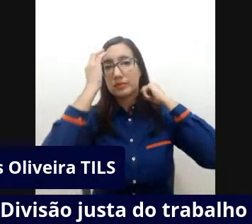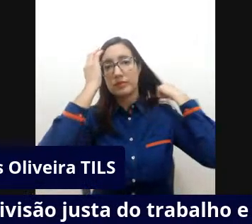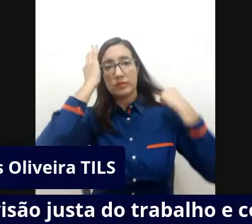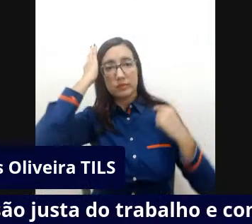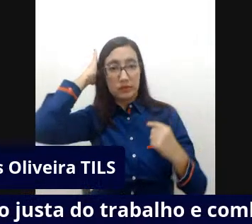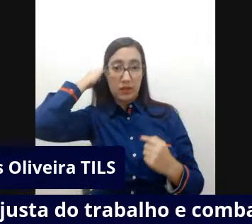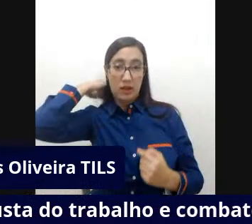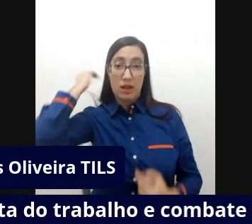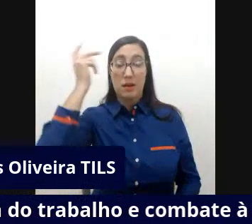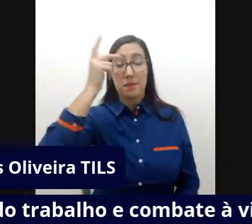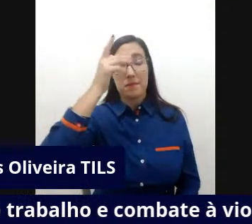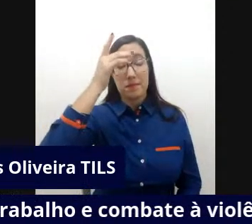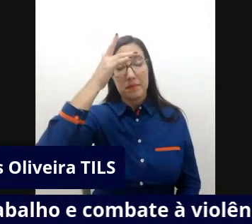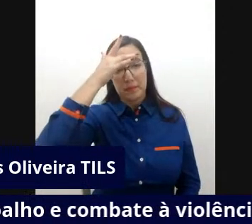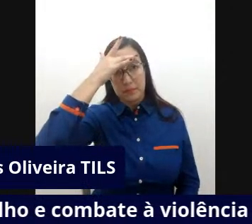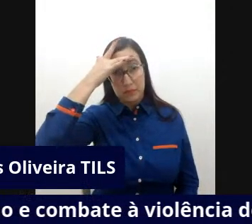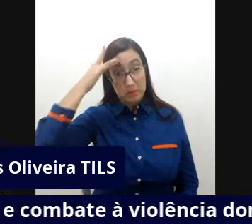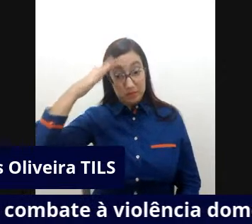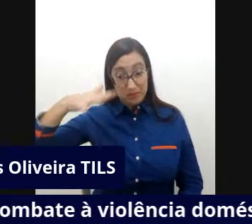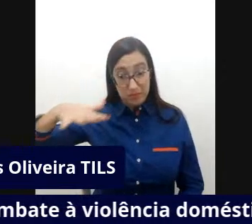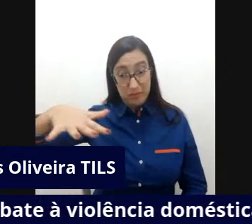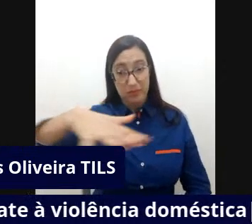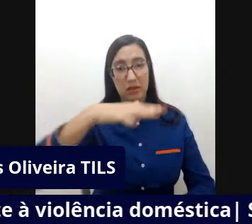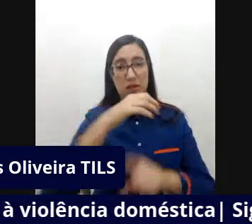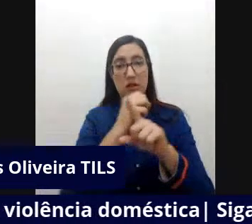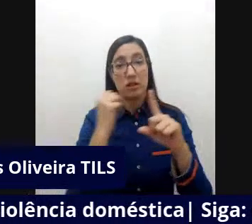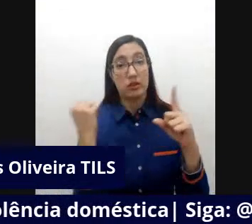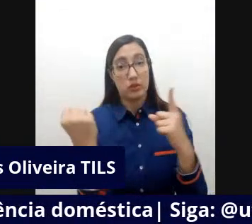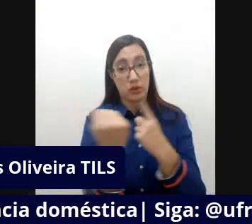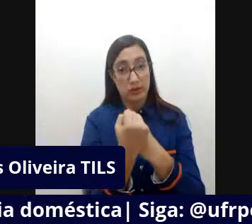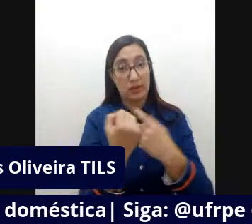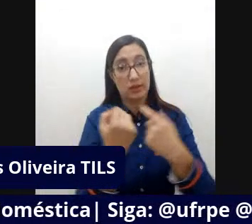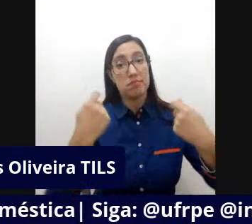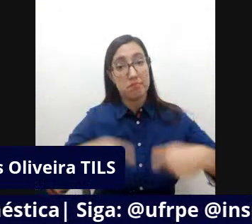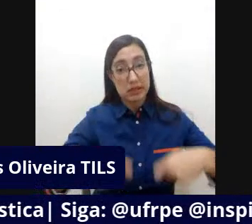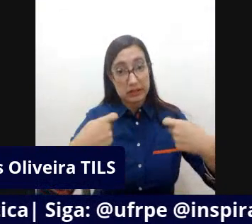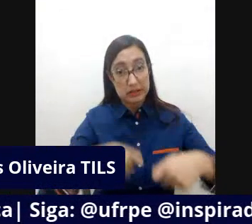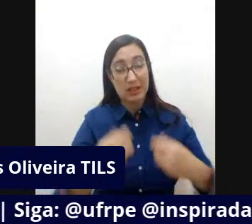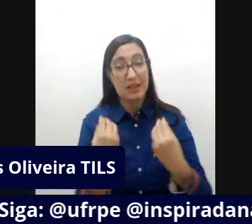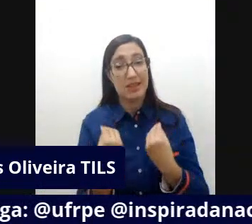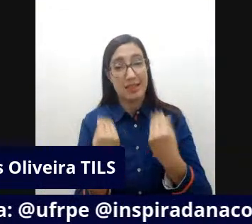mas que nesse momento de quarentena ele não é essencial. Portanto,